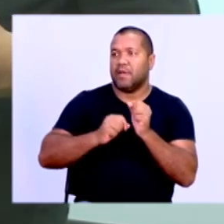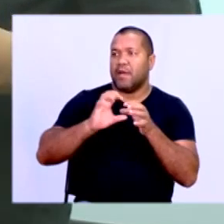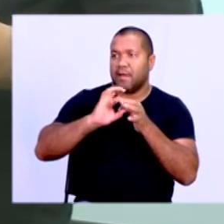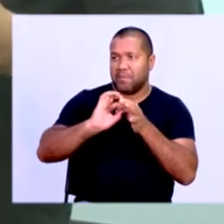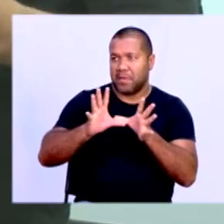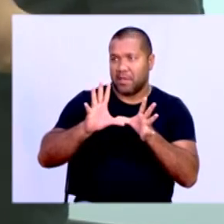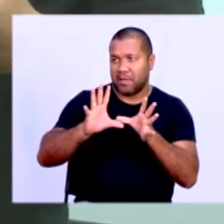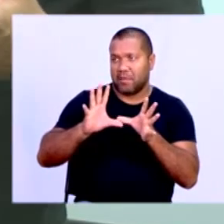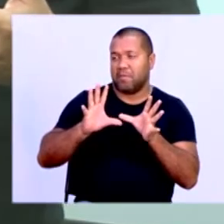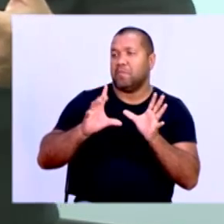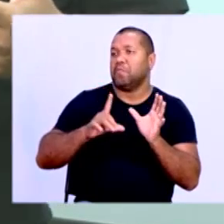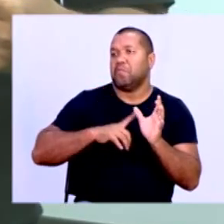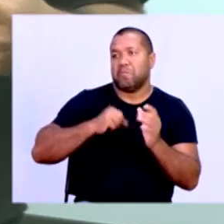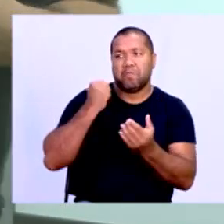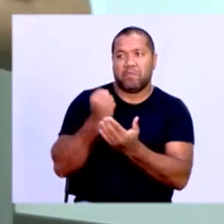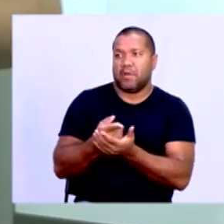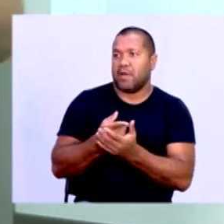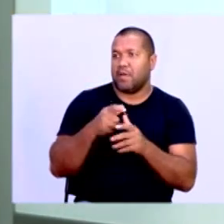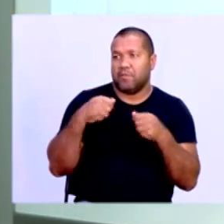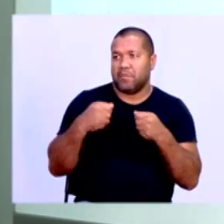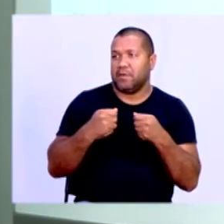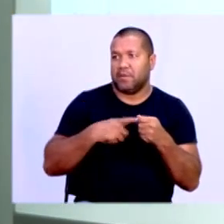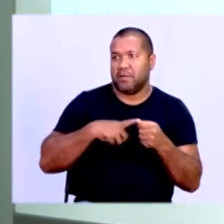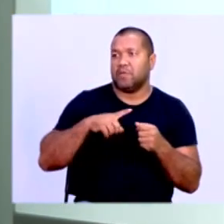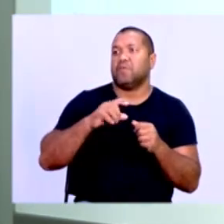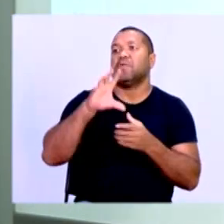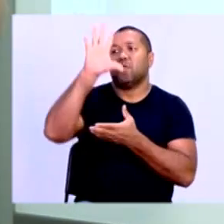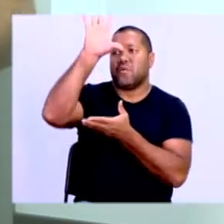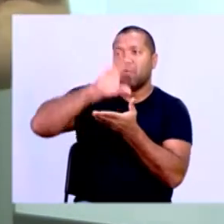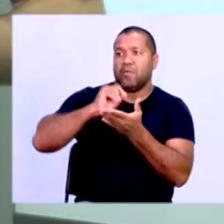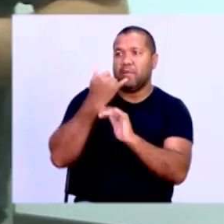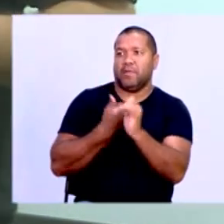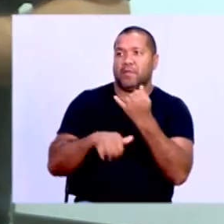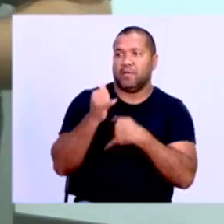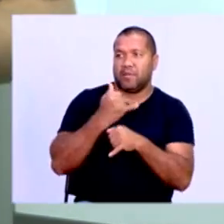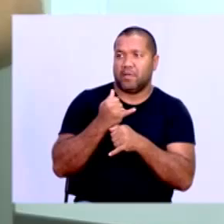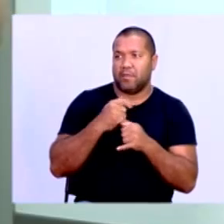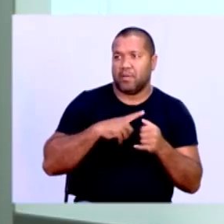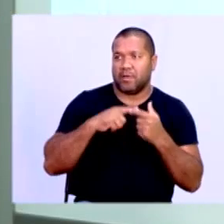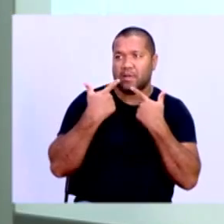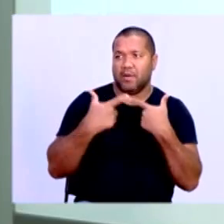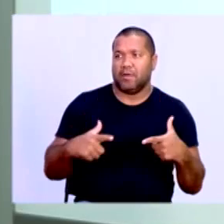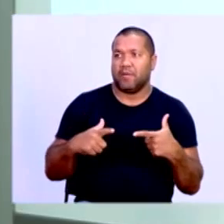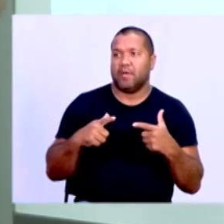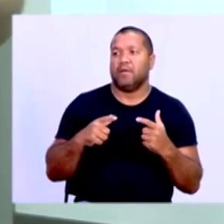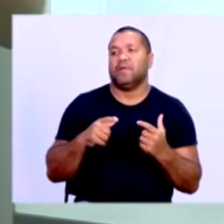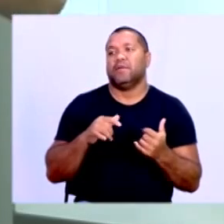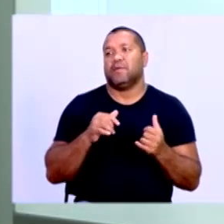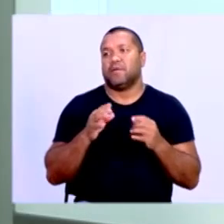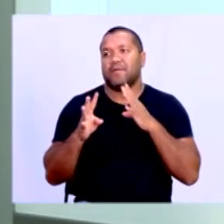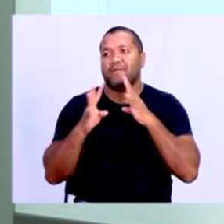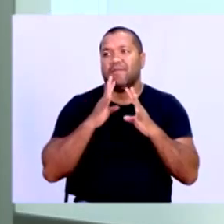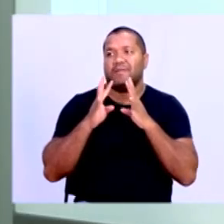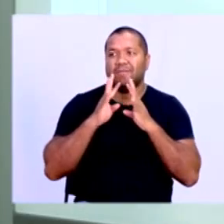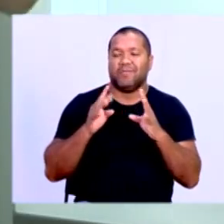ela. Ela é gratuitamente, você baixa na internet e utiliza. E é a linguagem, por exemplo, que o Facebook usa para...